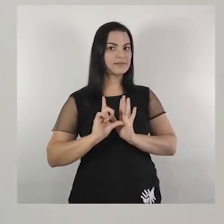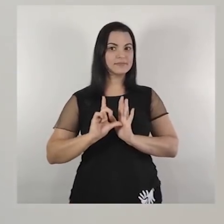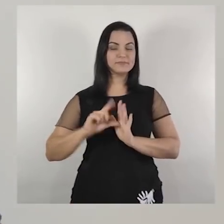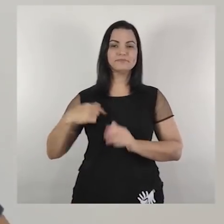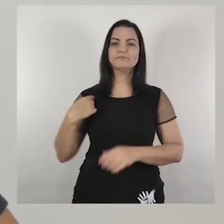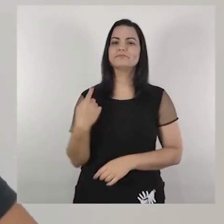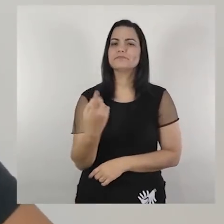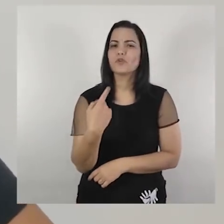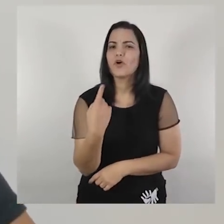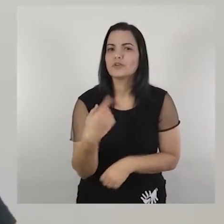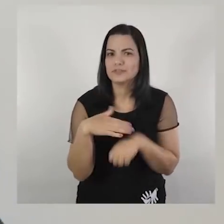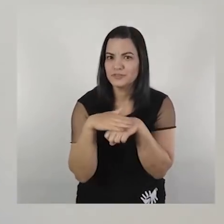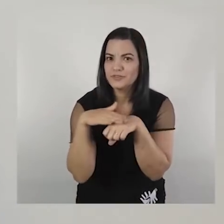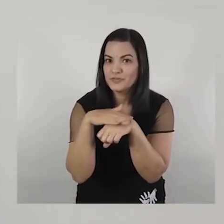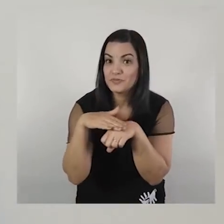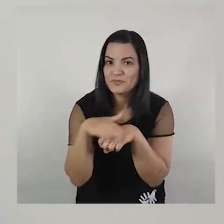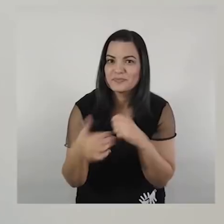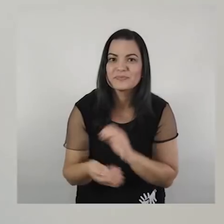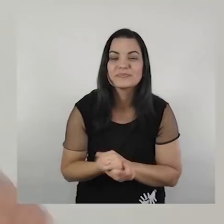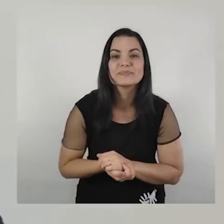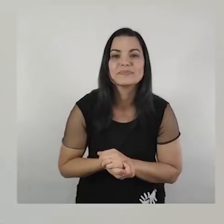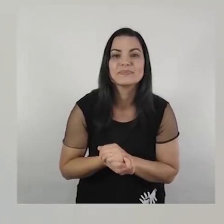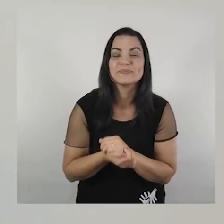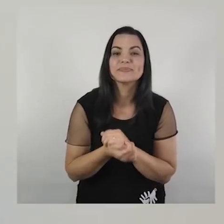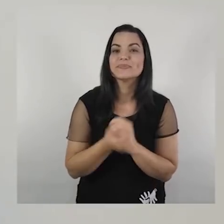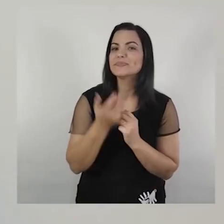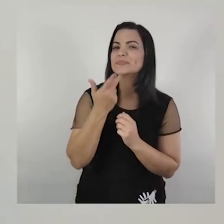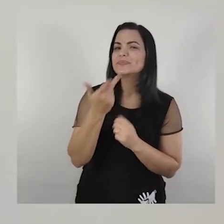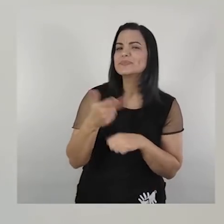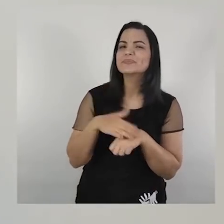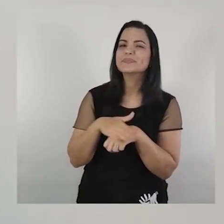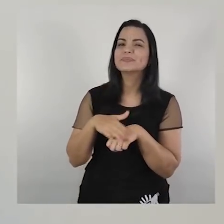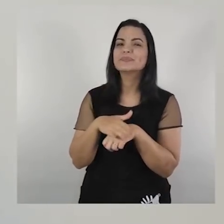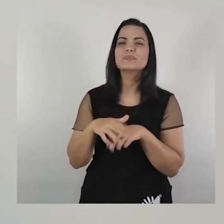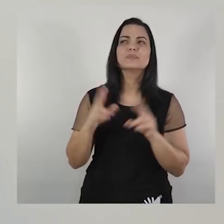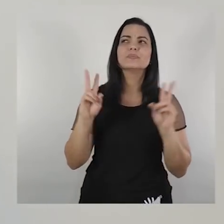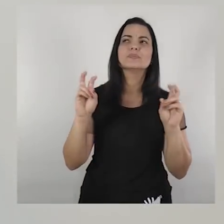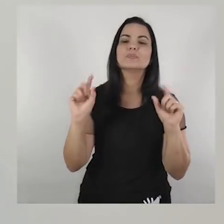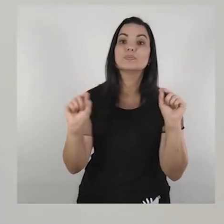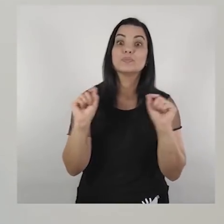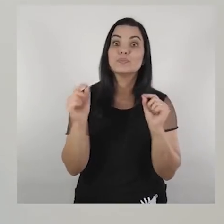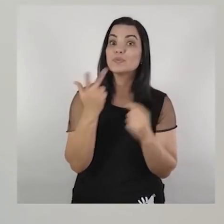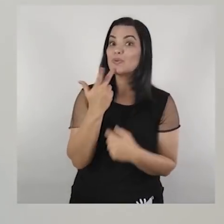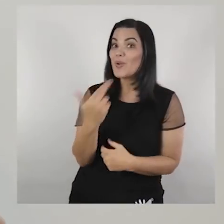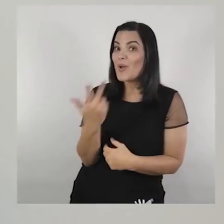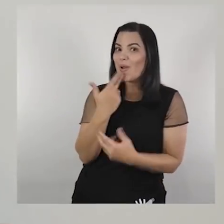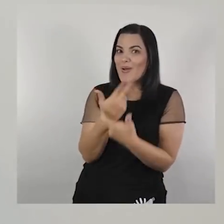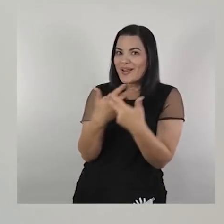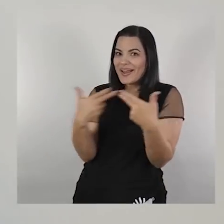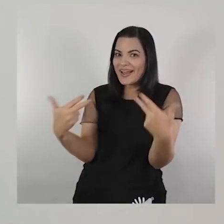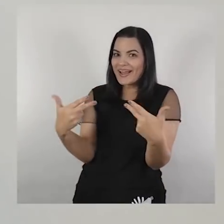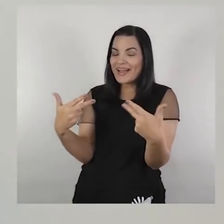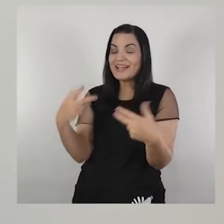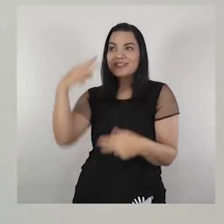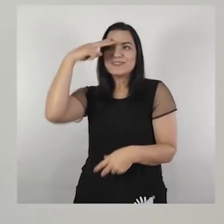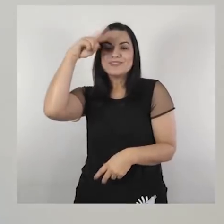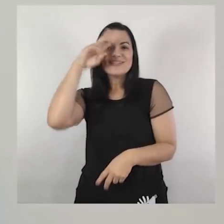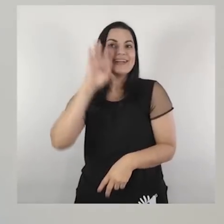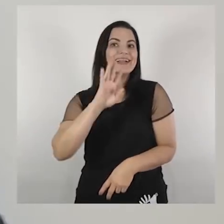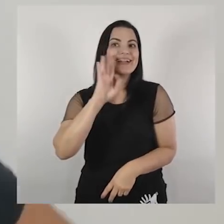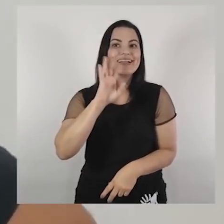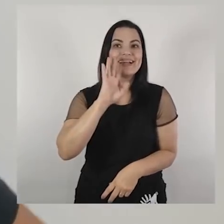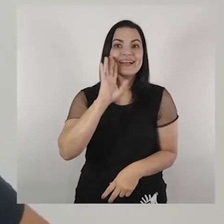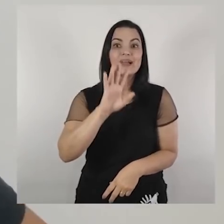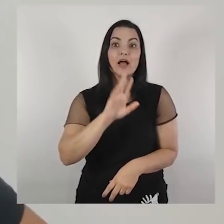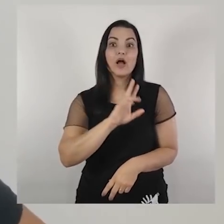eu quero conversar uma coisa com vocês. Quero conversar com vocês sobre cores. Tem uma história muito legal que se chama